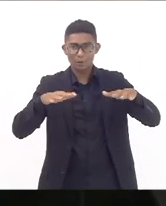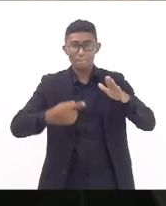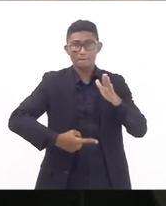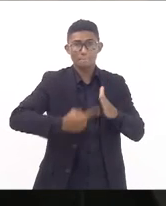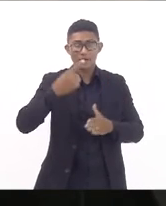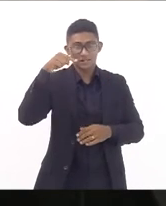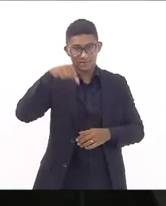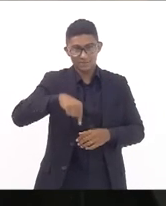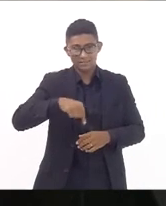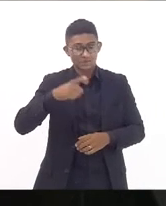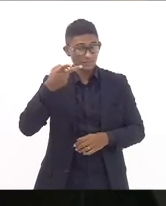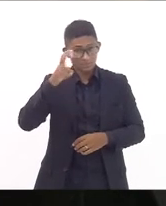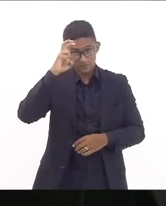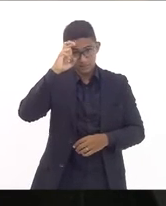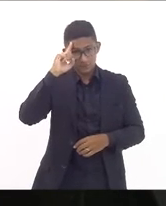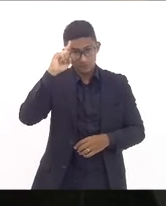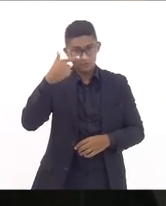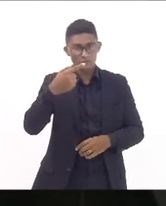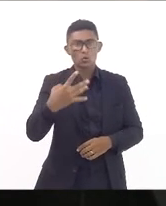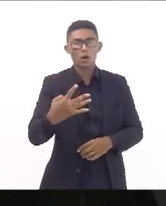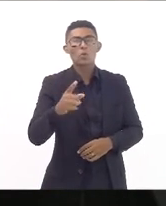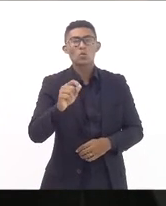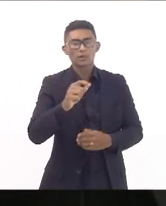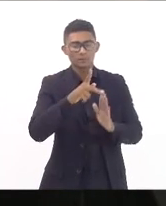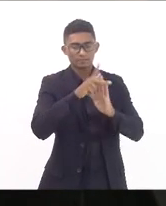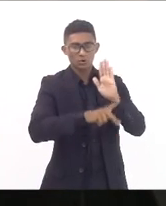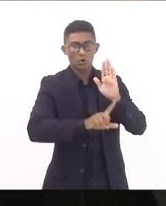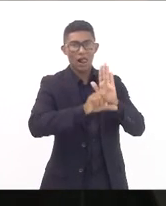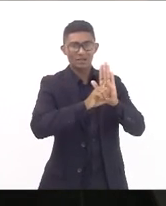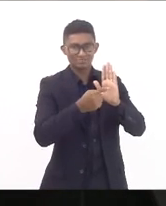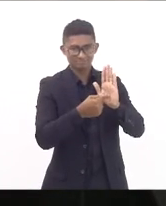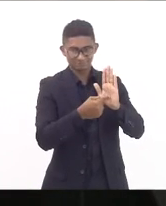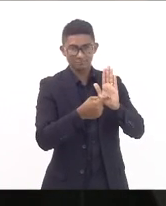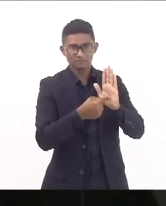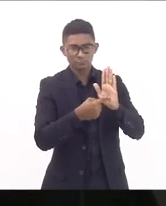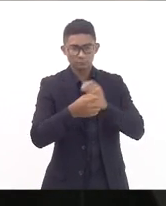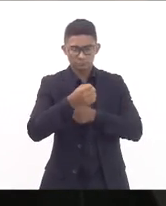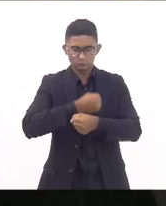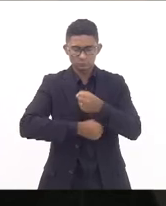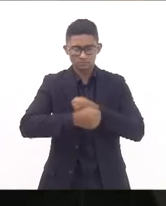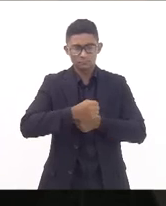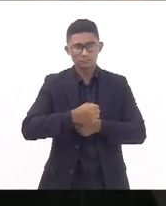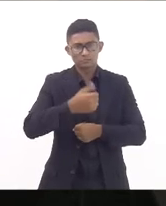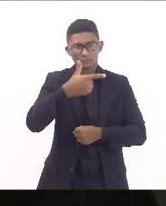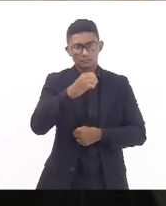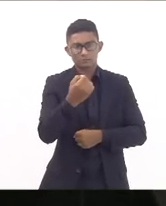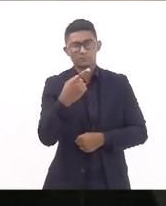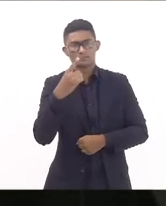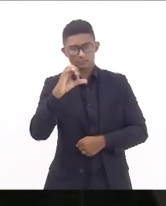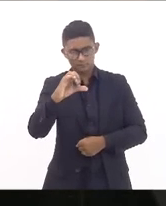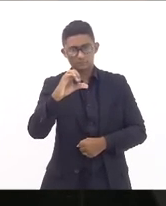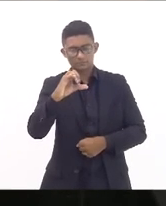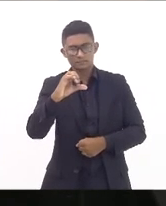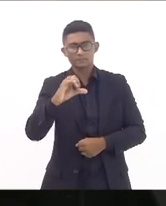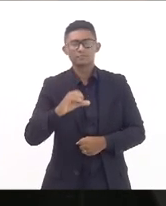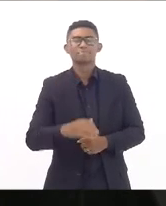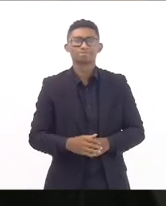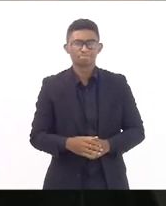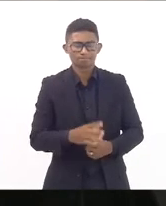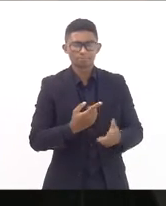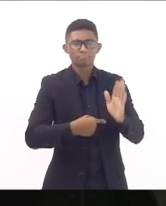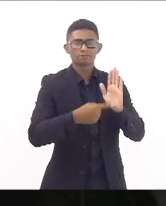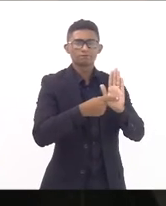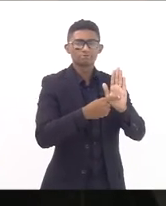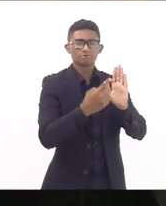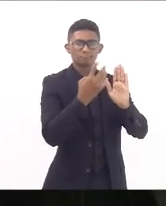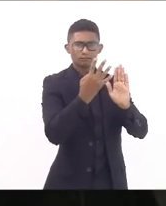dia 24, o nosso projeto de lei, que foi protocolado em 2019, projeto